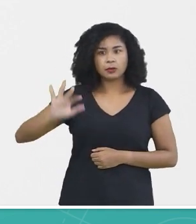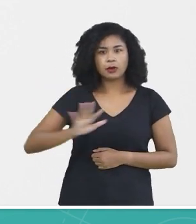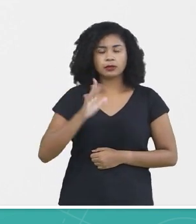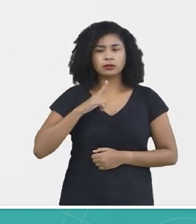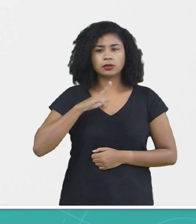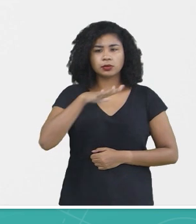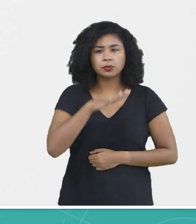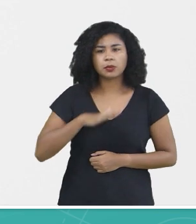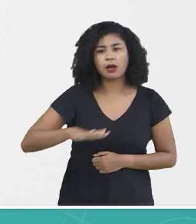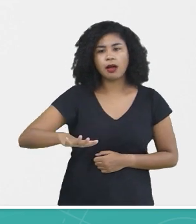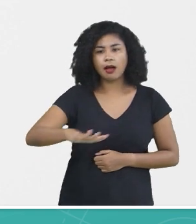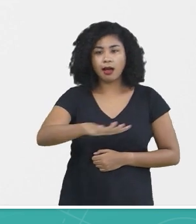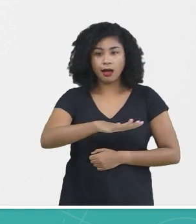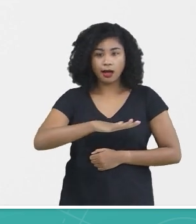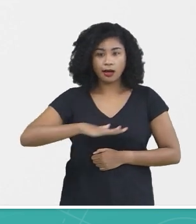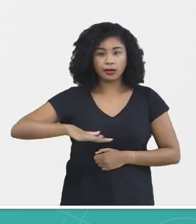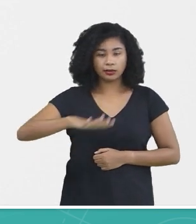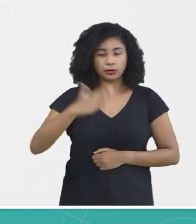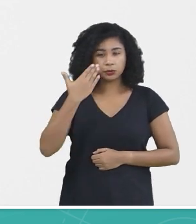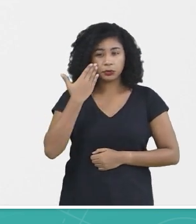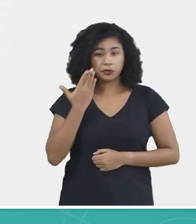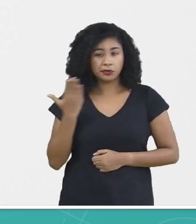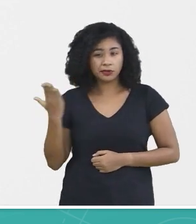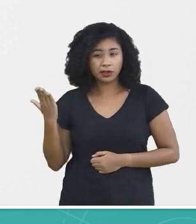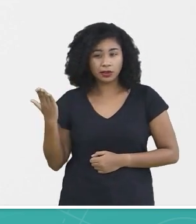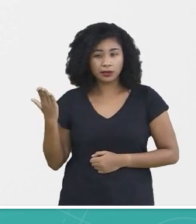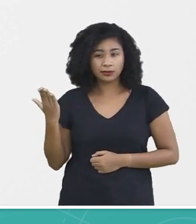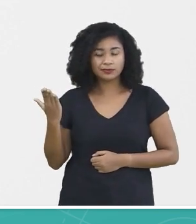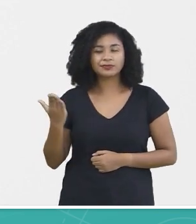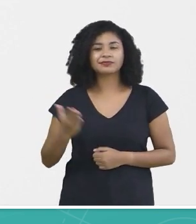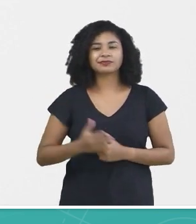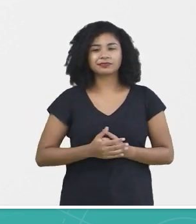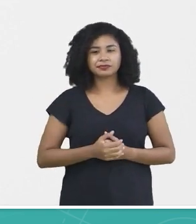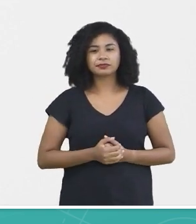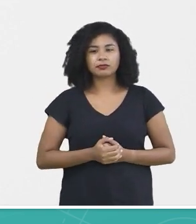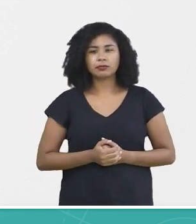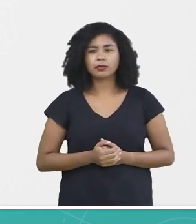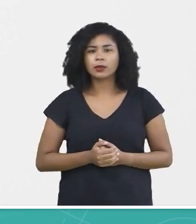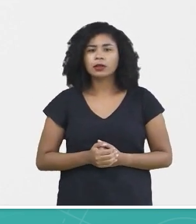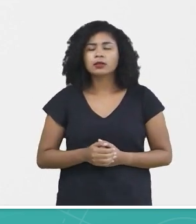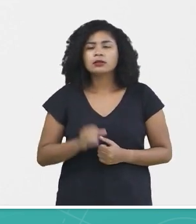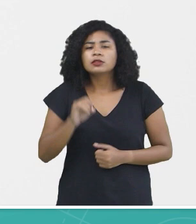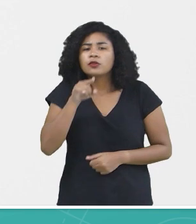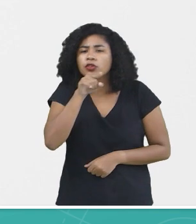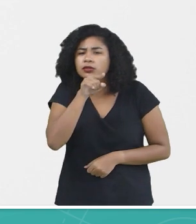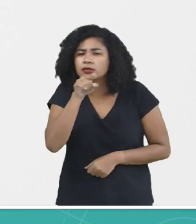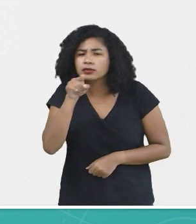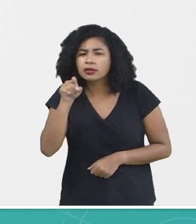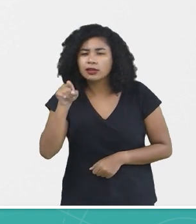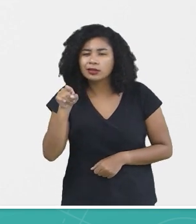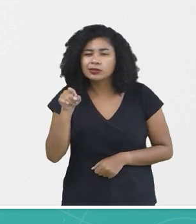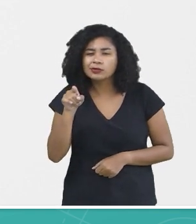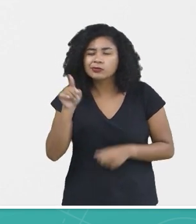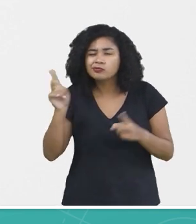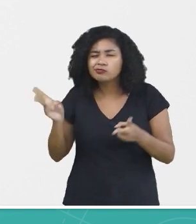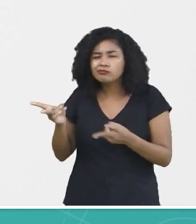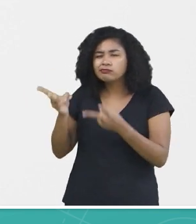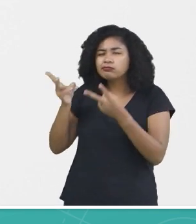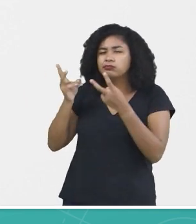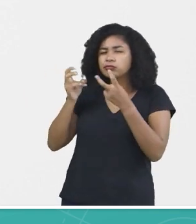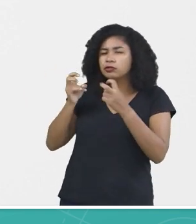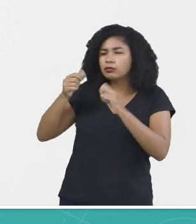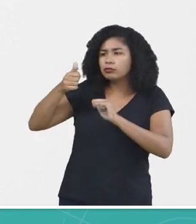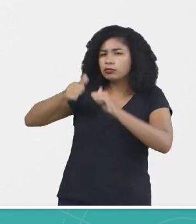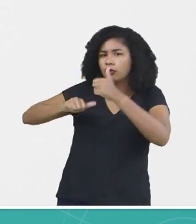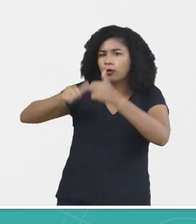aí é um corpo sólido que lembra um paralelepípedo. Mas se você agora analisar as paredes desse